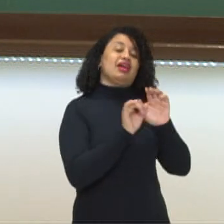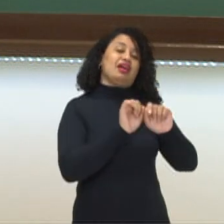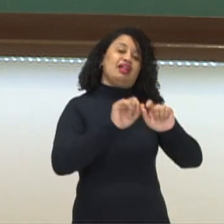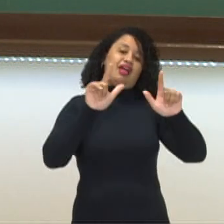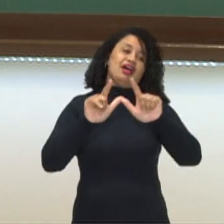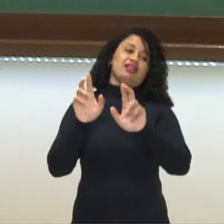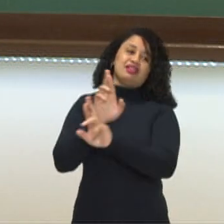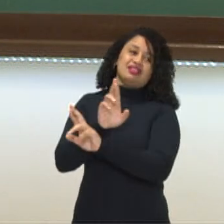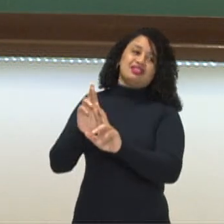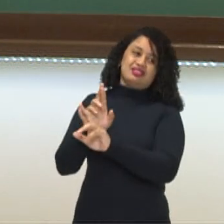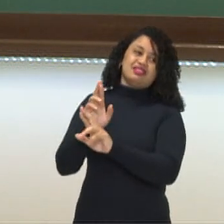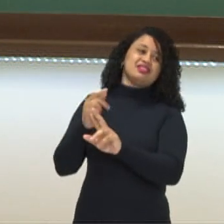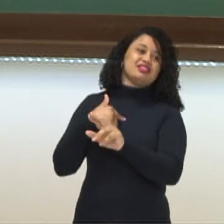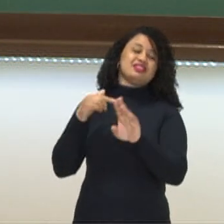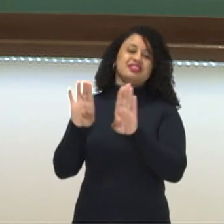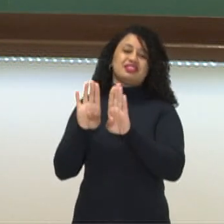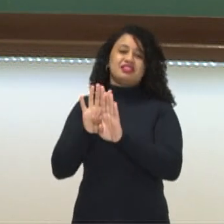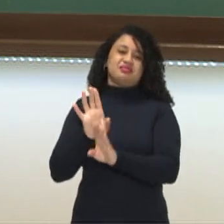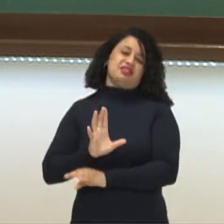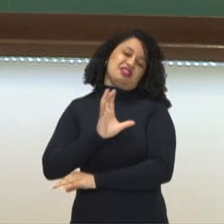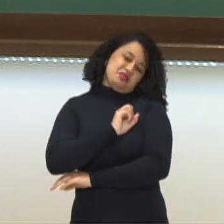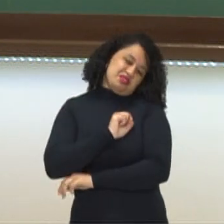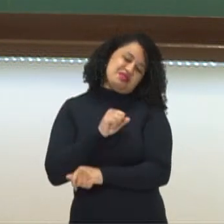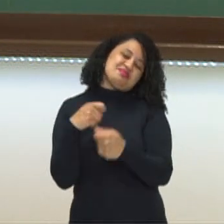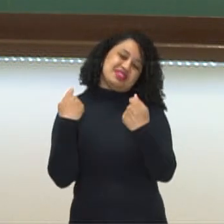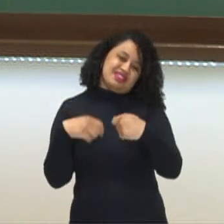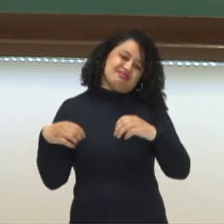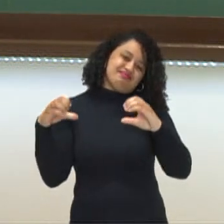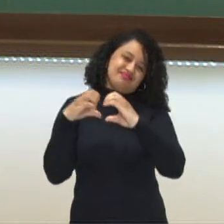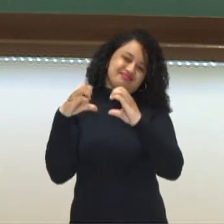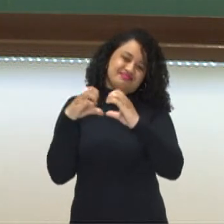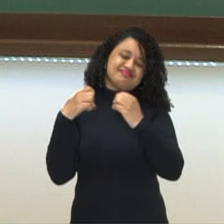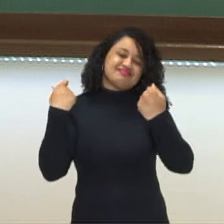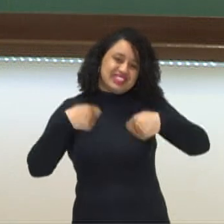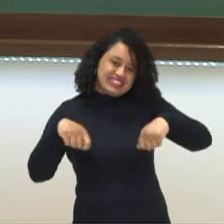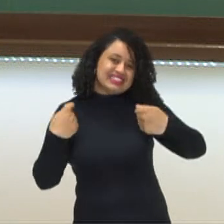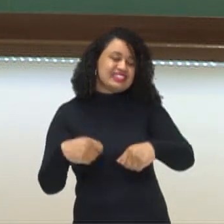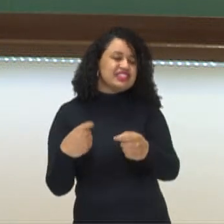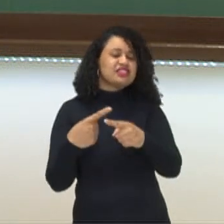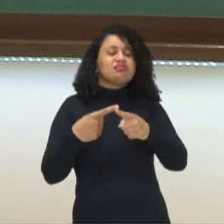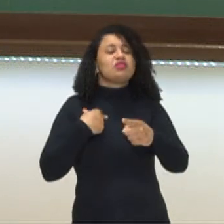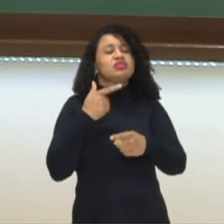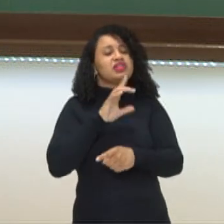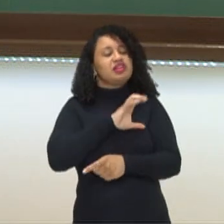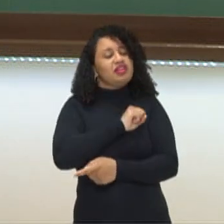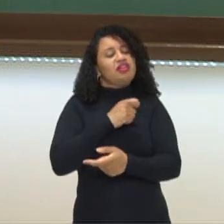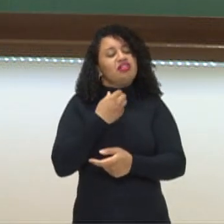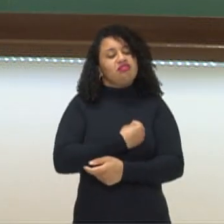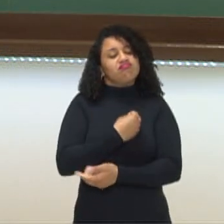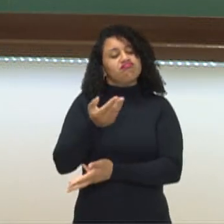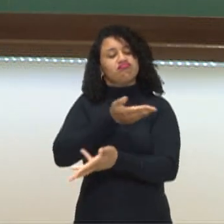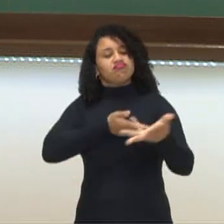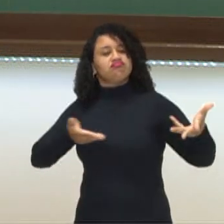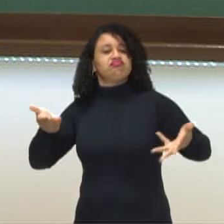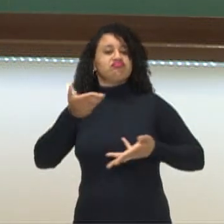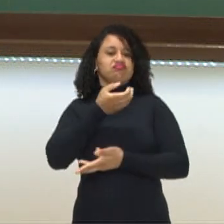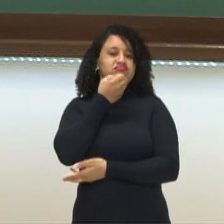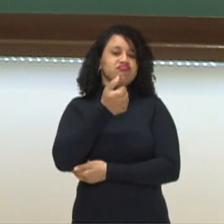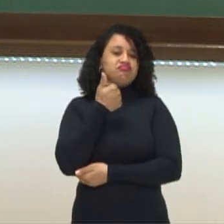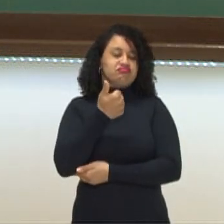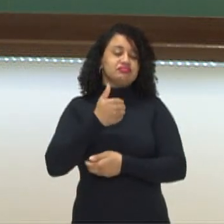com muito amor, né, gente? Precisa muito amor para viver assim em harmonia, tá? Então, essa é a